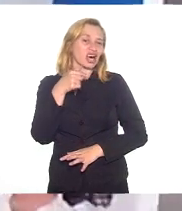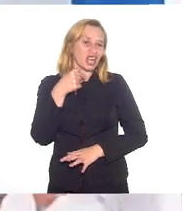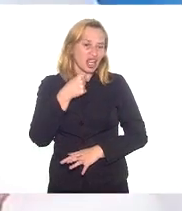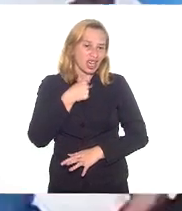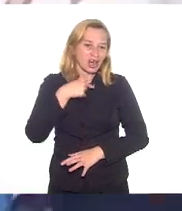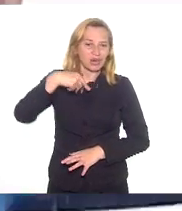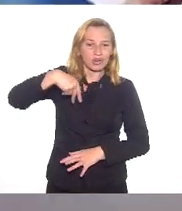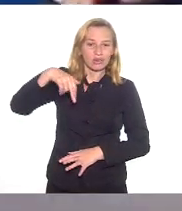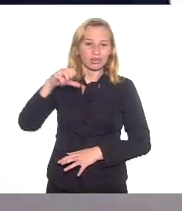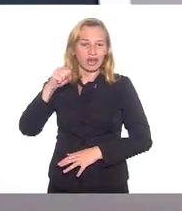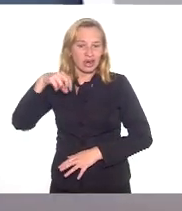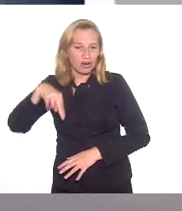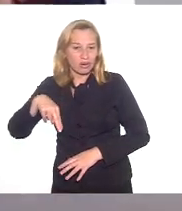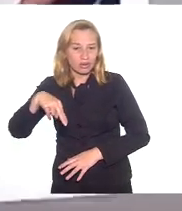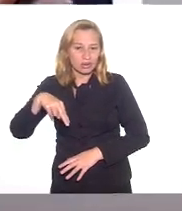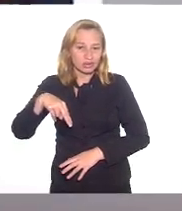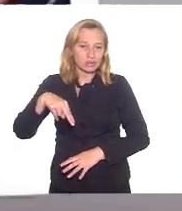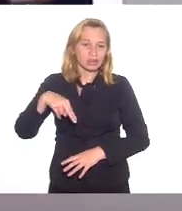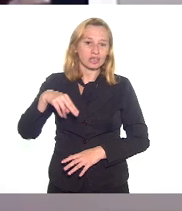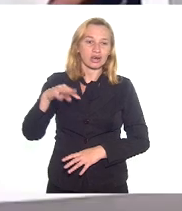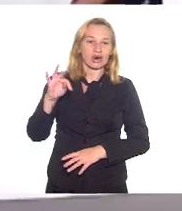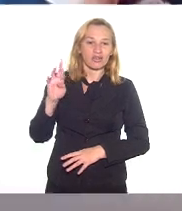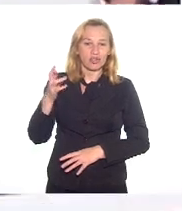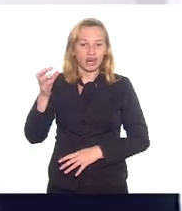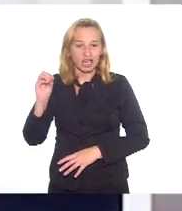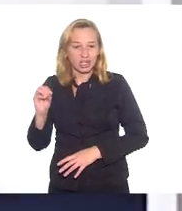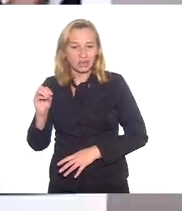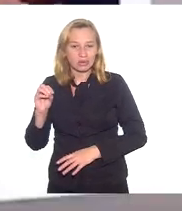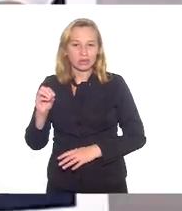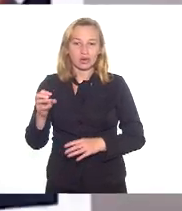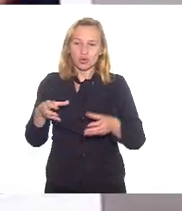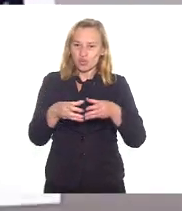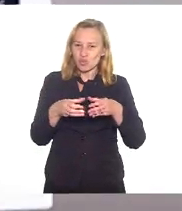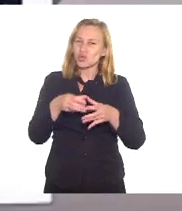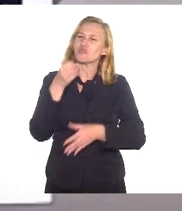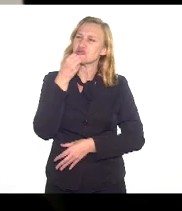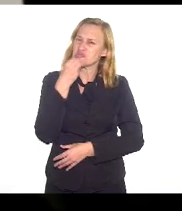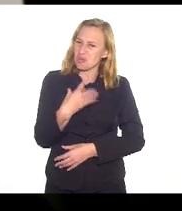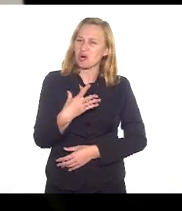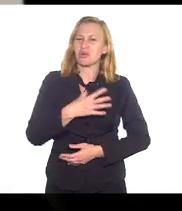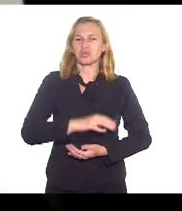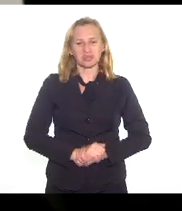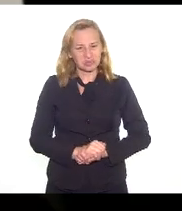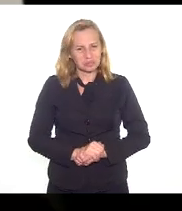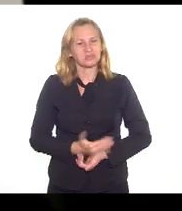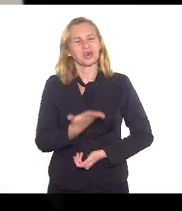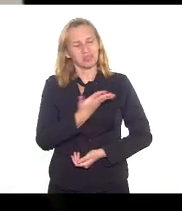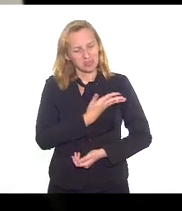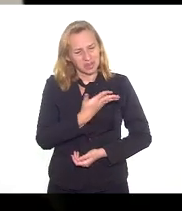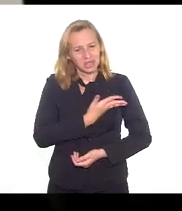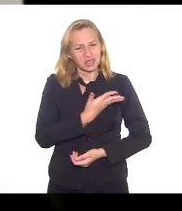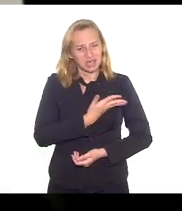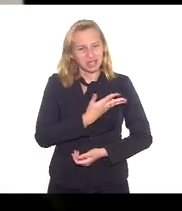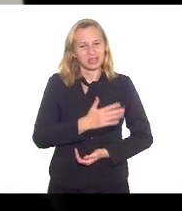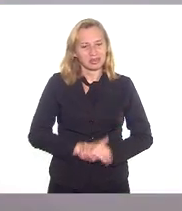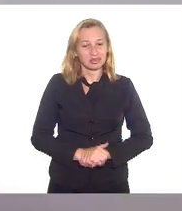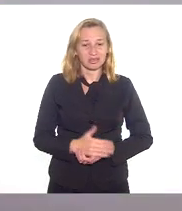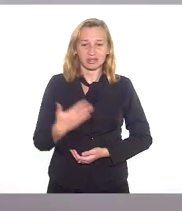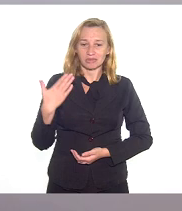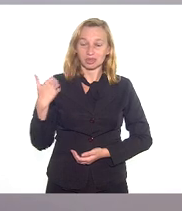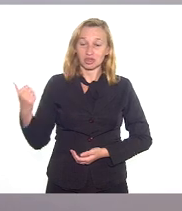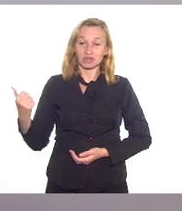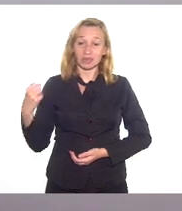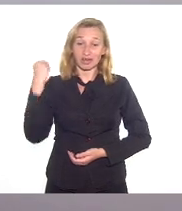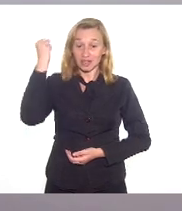Nelson Sargento, Alfredinho, uma turma boa. Meu amigo, ele inclusive me chamava de